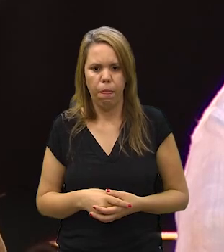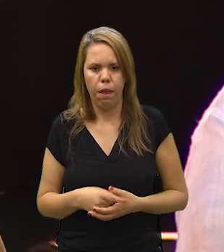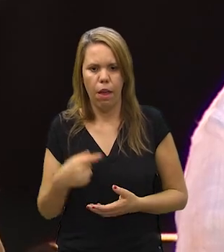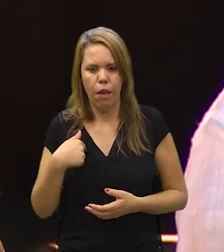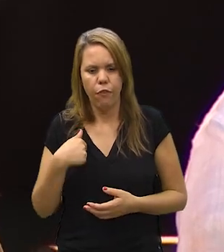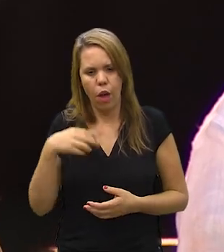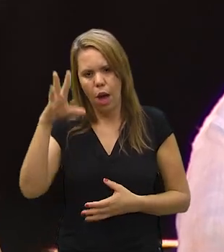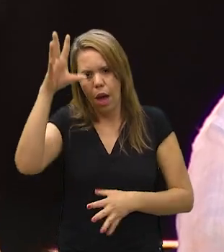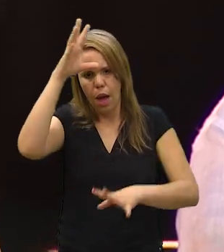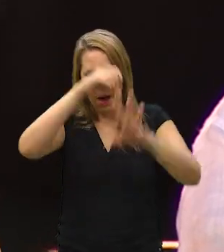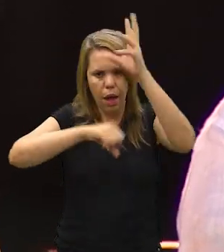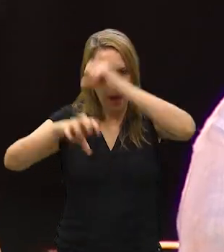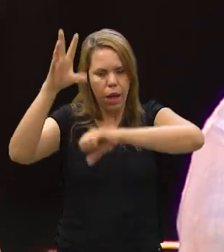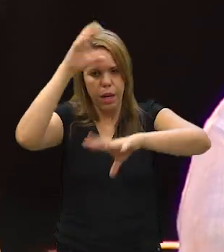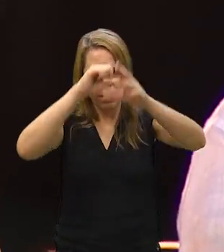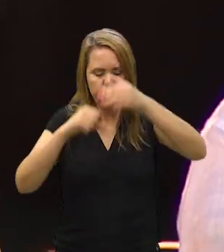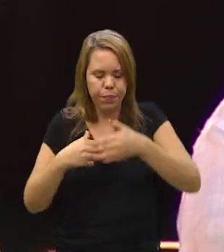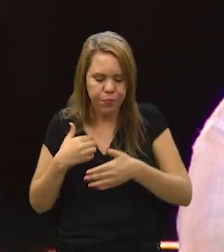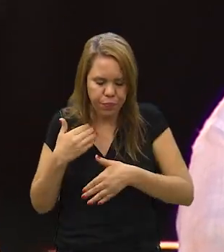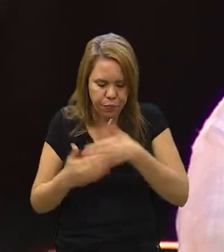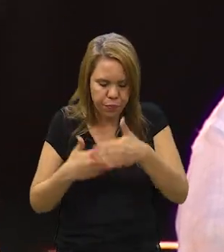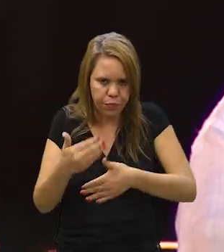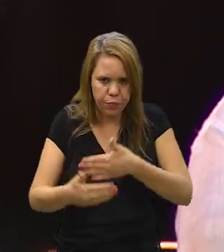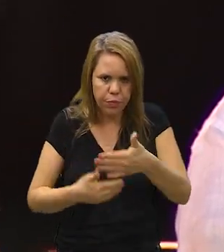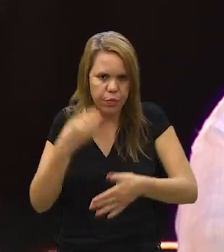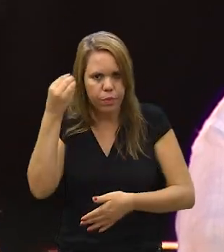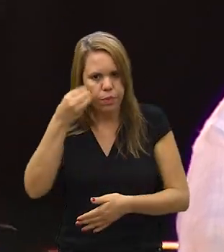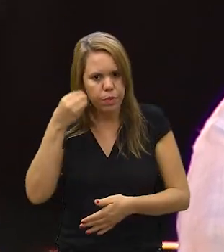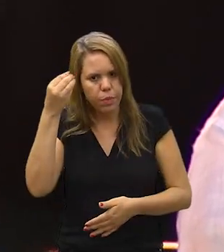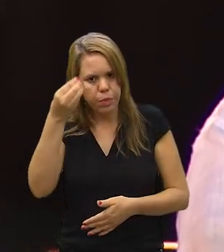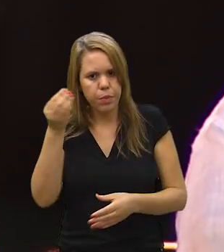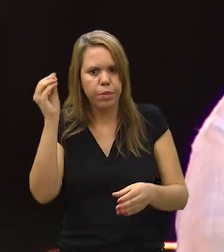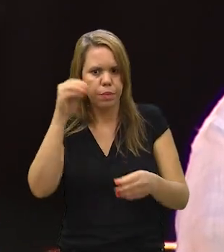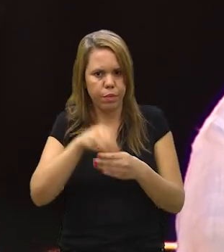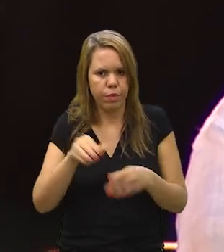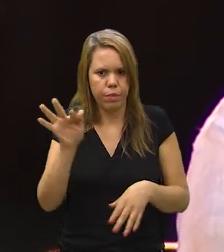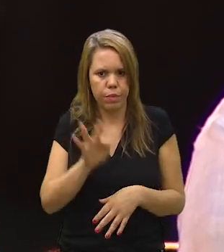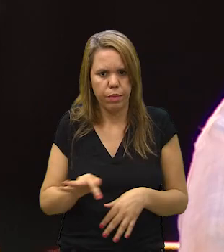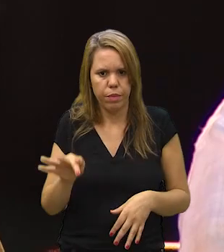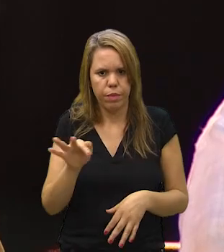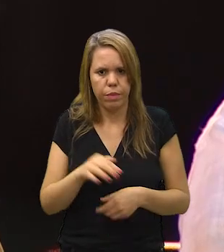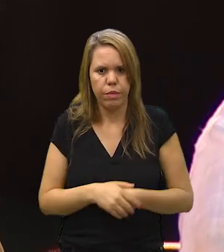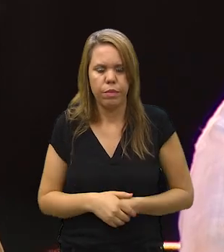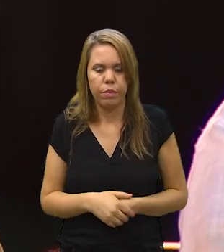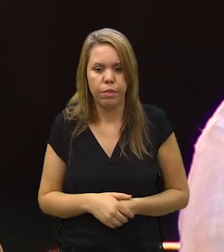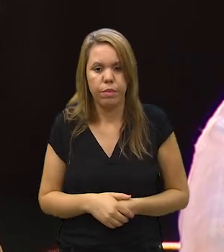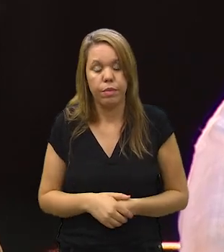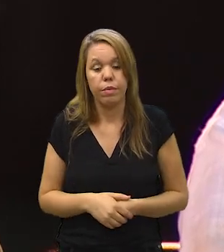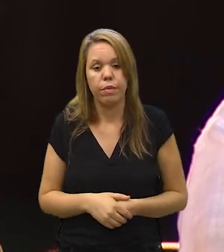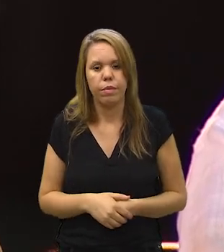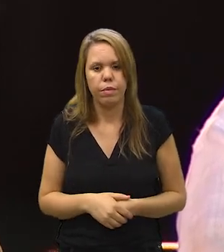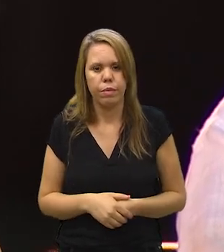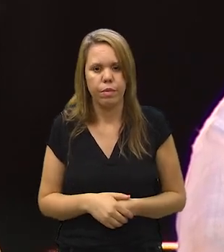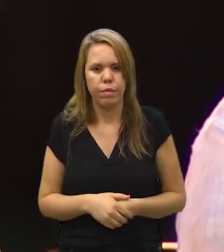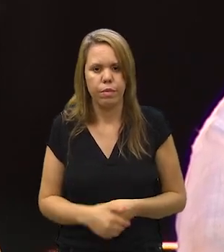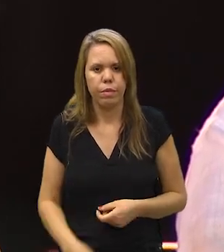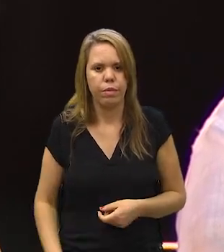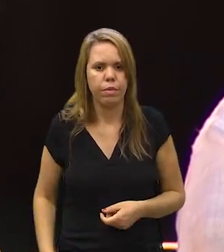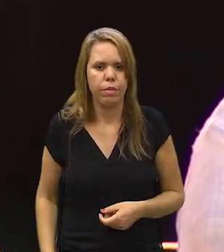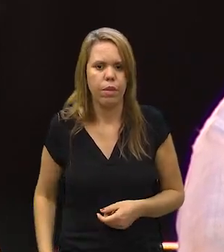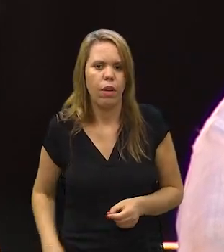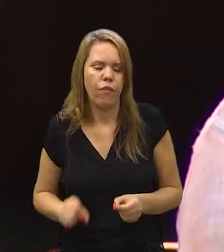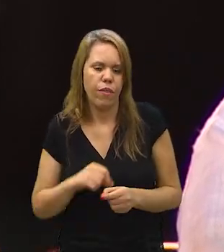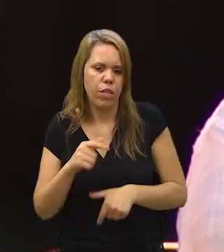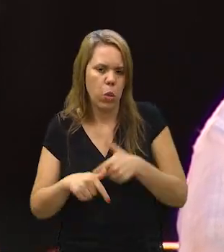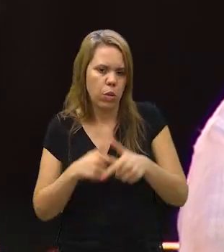eu fui aprendendo, assim, em outras experiências dentro da faculdade mesmo, né? Acabei fazendo